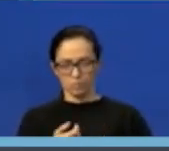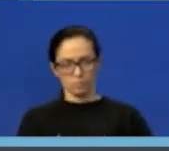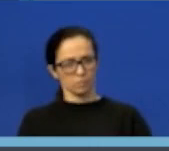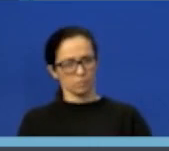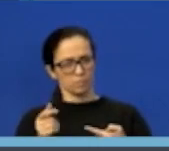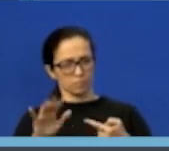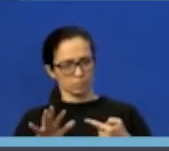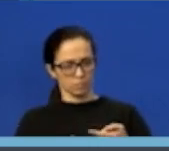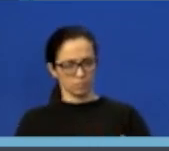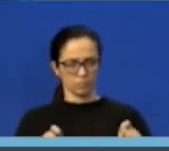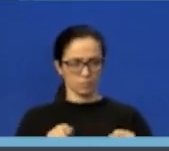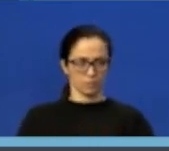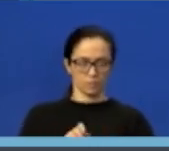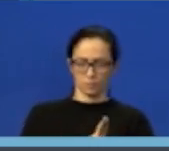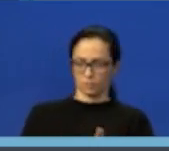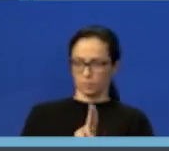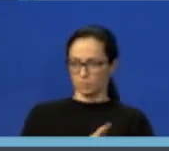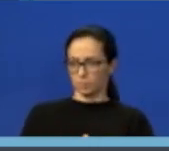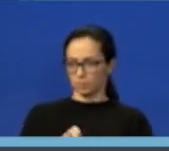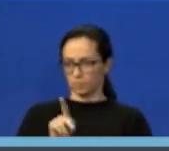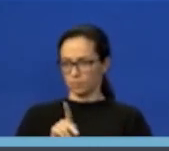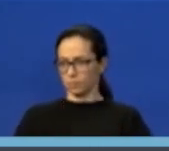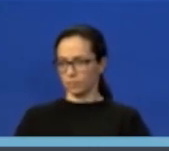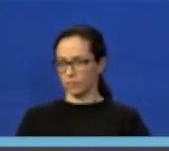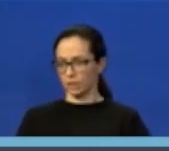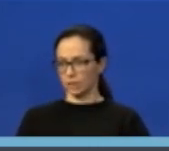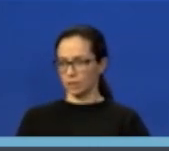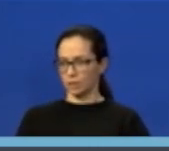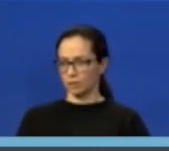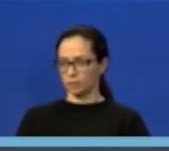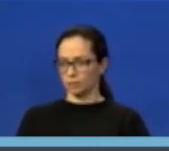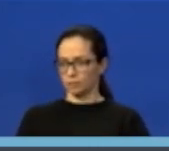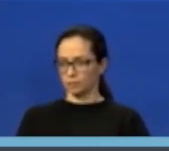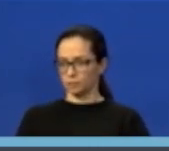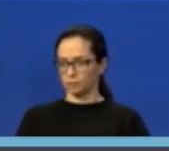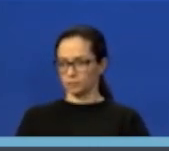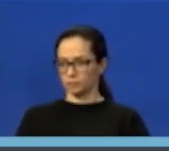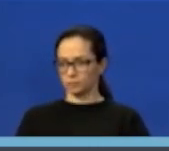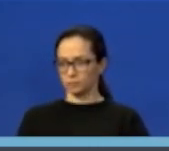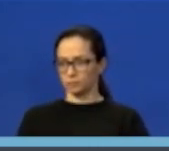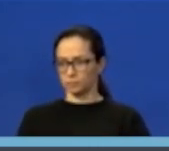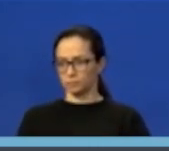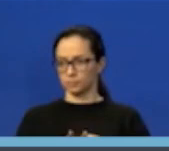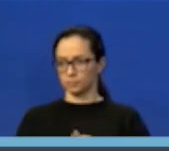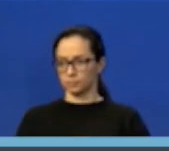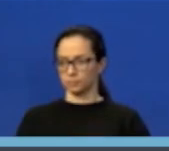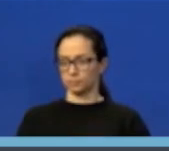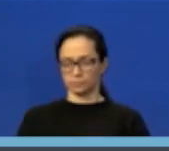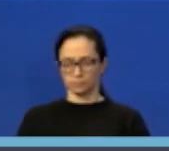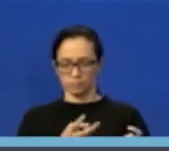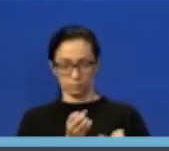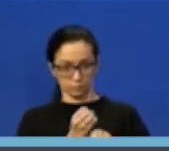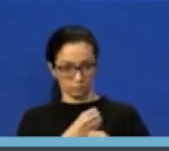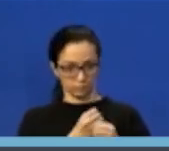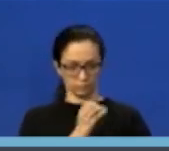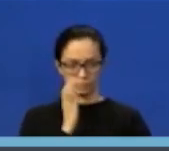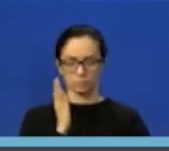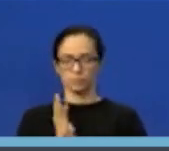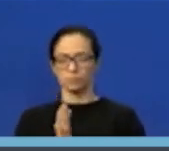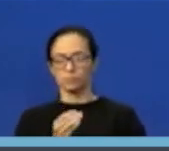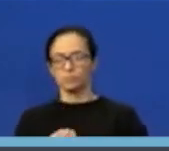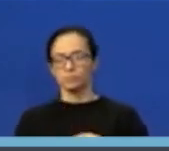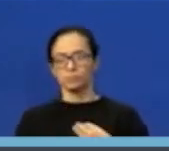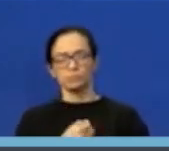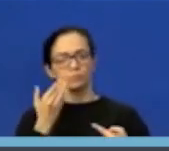custo, né, e a não invasividade do paciente. Agora a gente vai falar um pouquinho sobre a interpretação do resultado, que é como que a